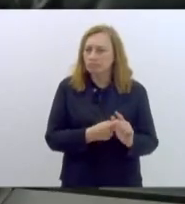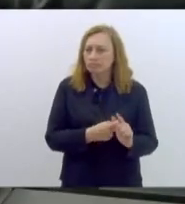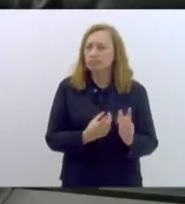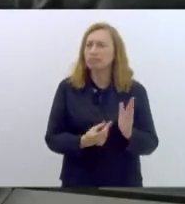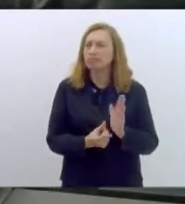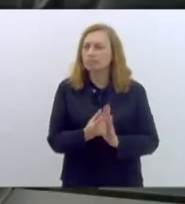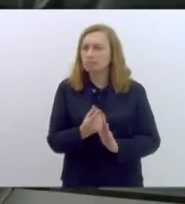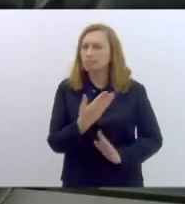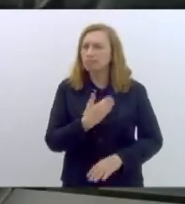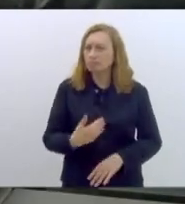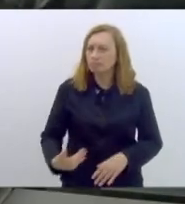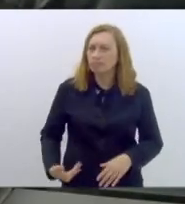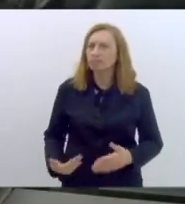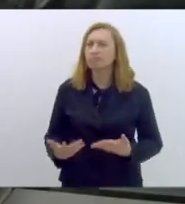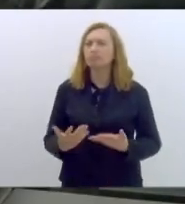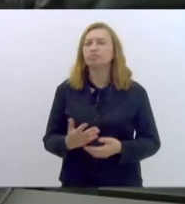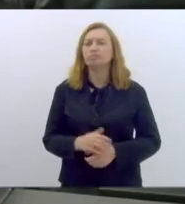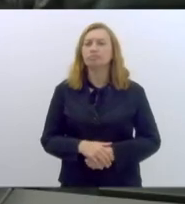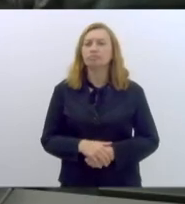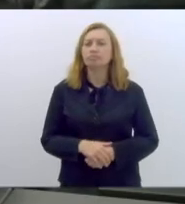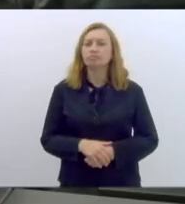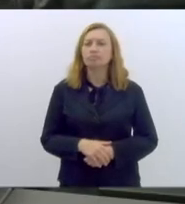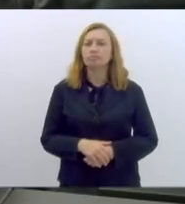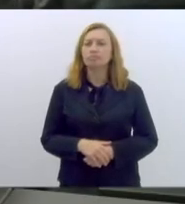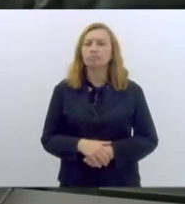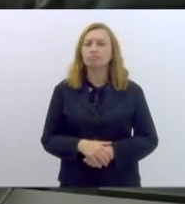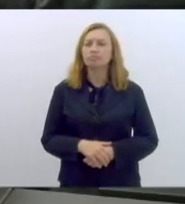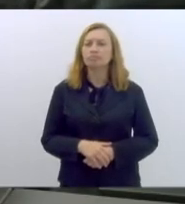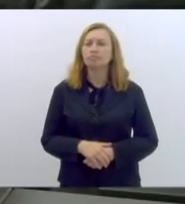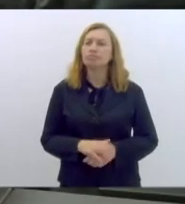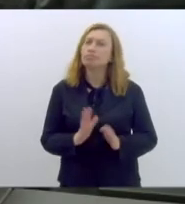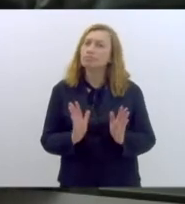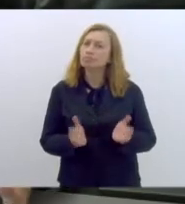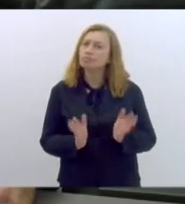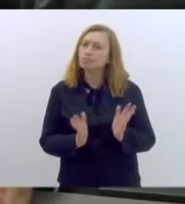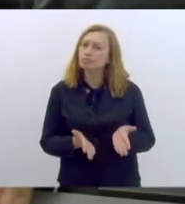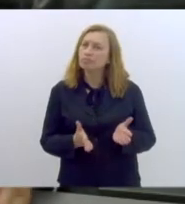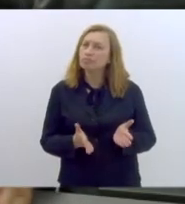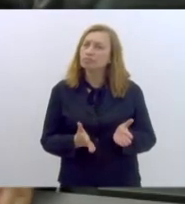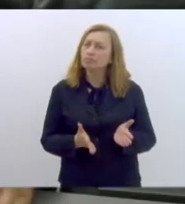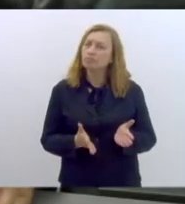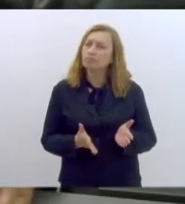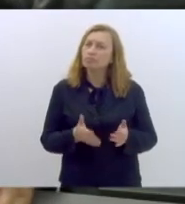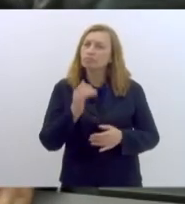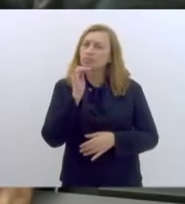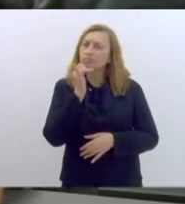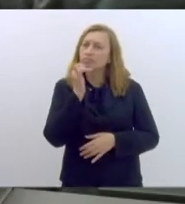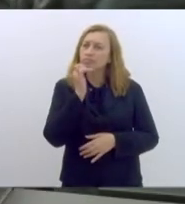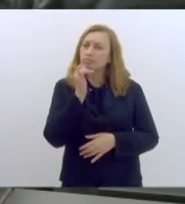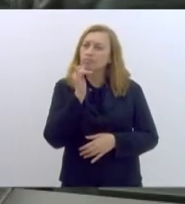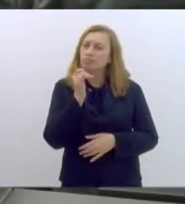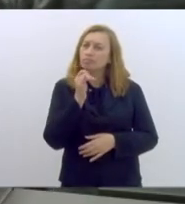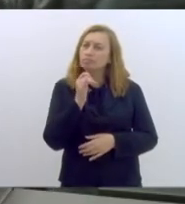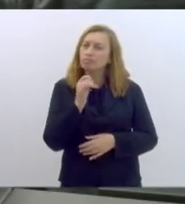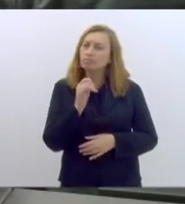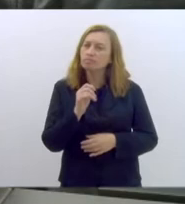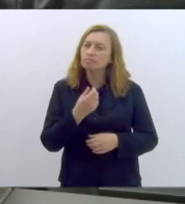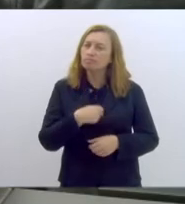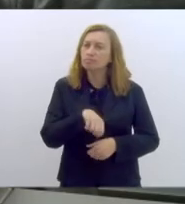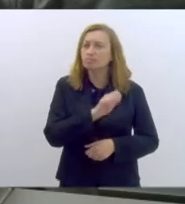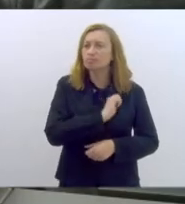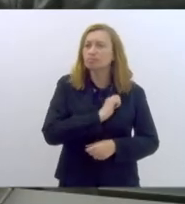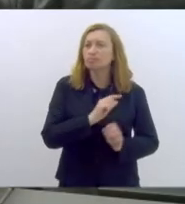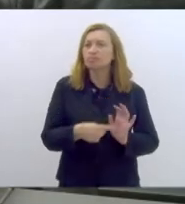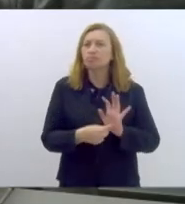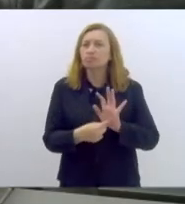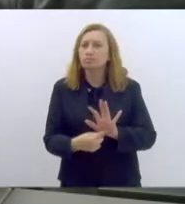finanças públicas, previsibilidade. Agora, o relatório do regime de recuperação fiscal mostrou